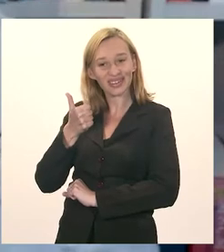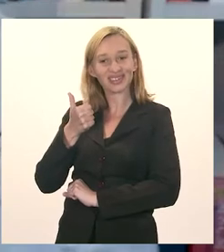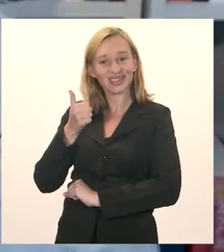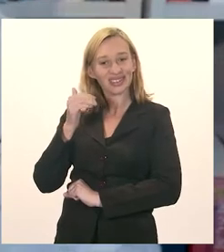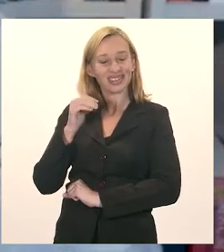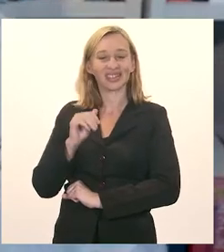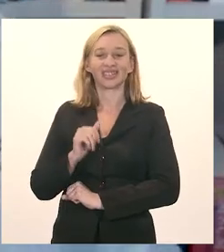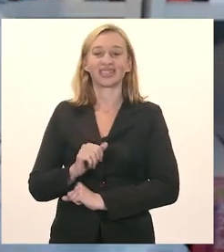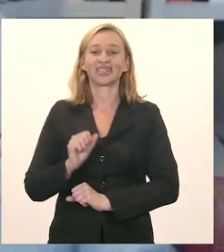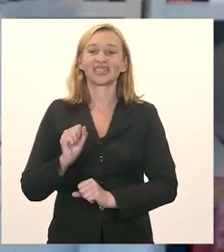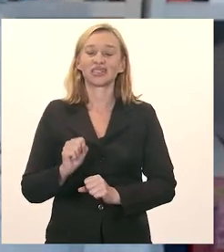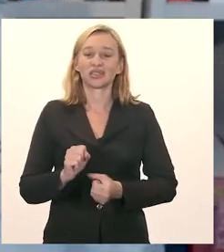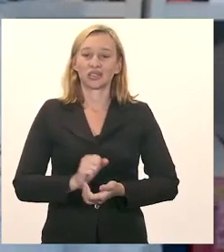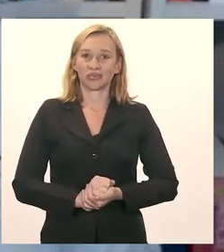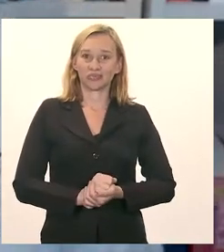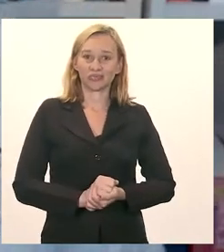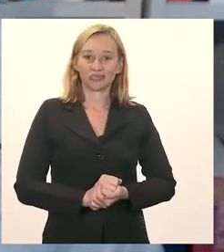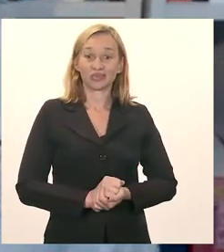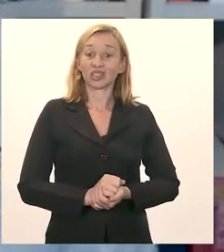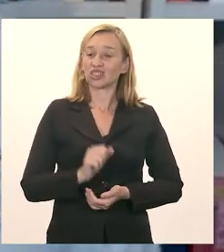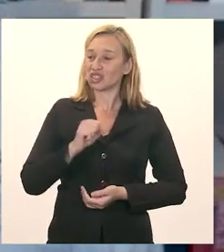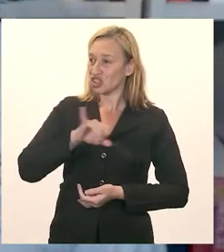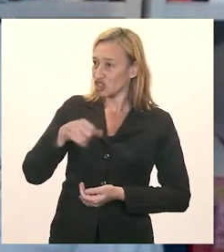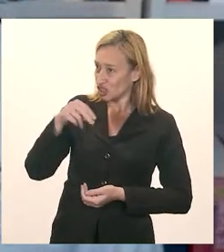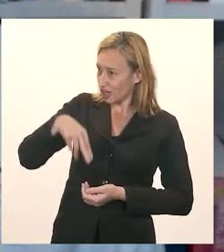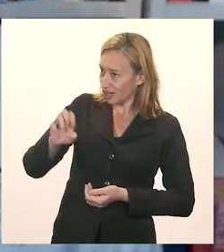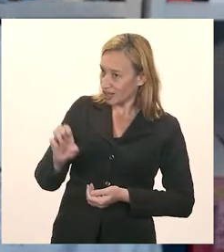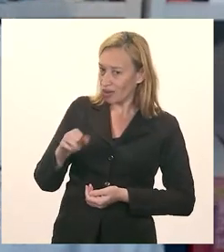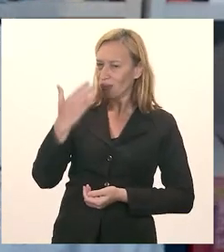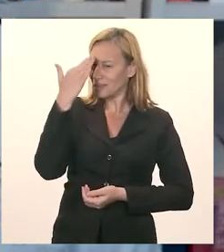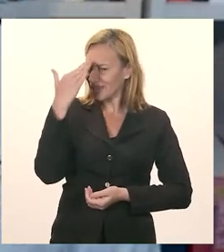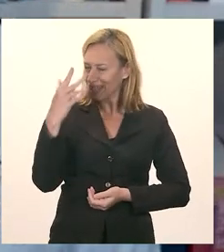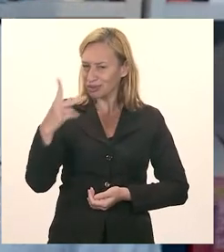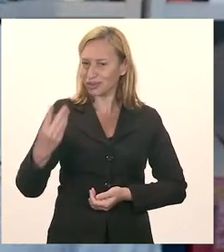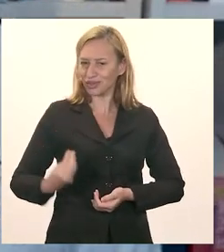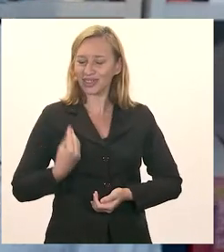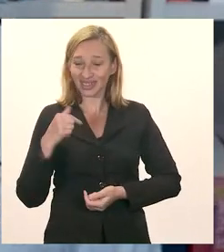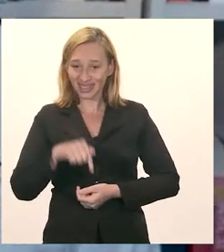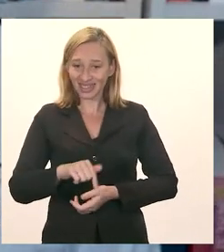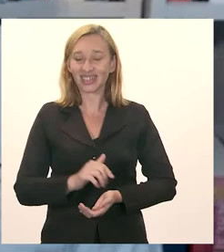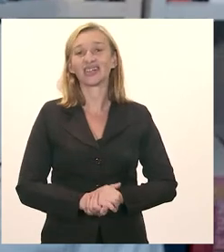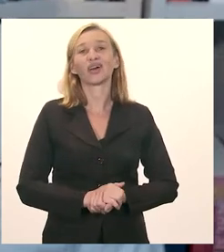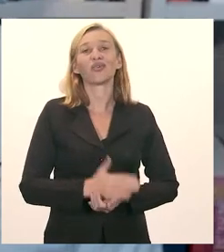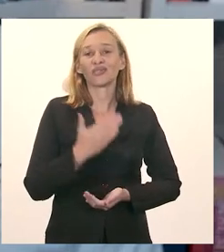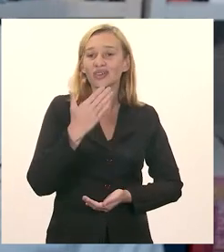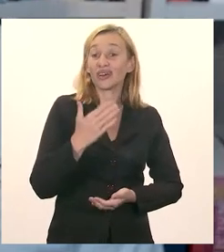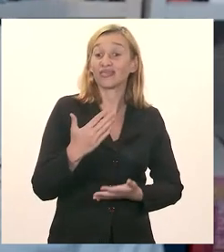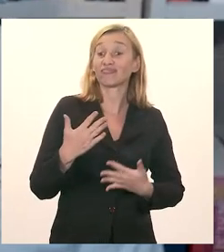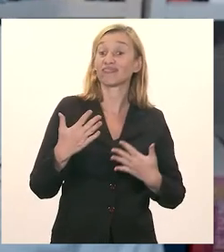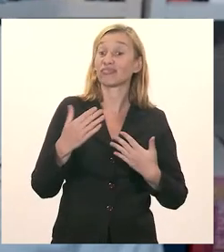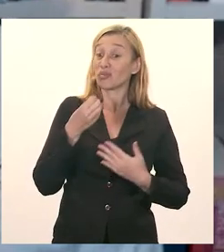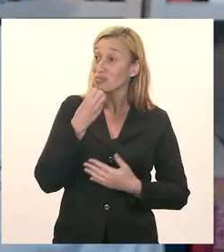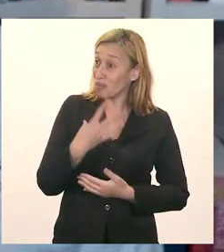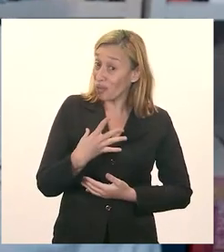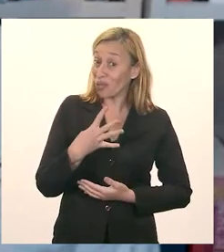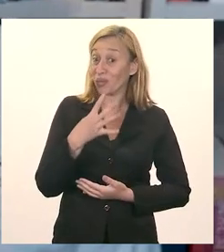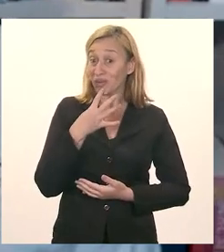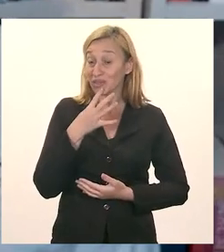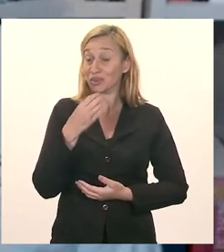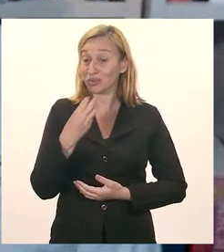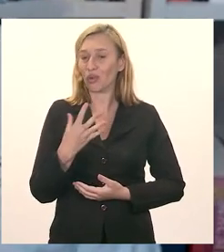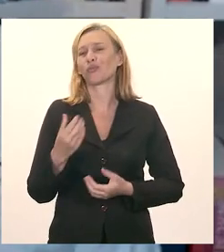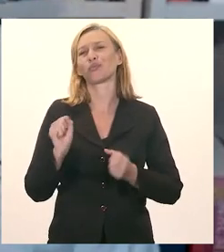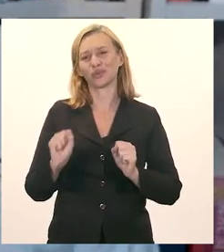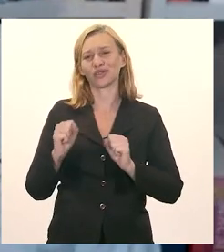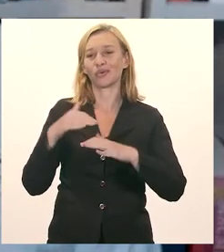compreendê-la, assimilá-la e reproduzi-la. Jaque, muito obrigado pela sua participação, muito rica.